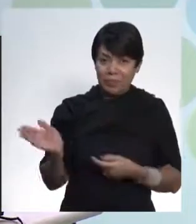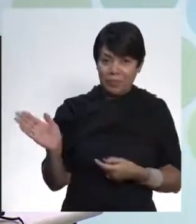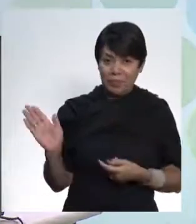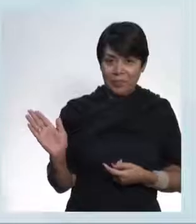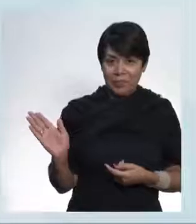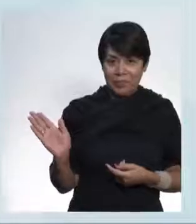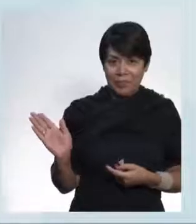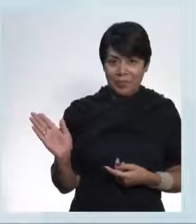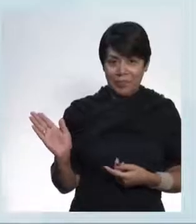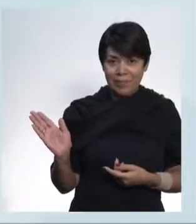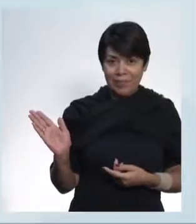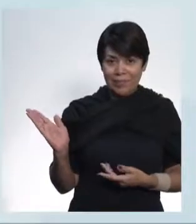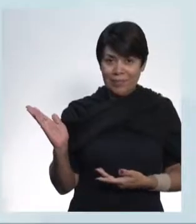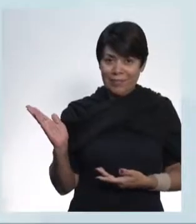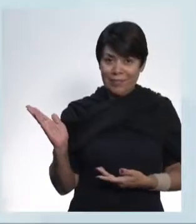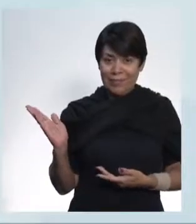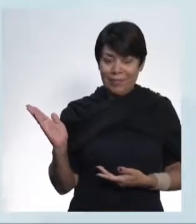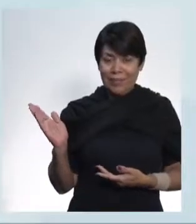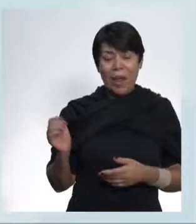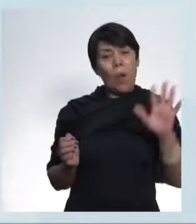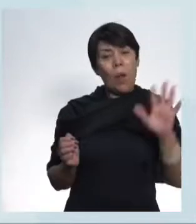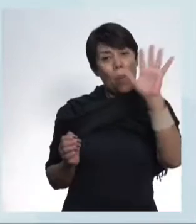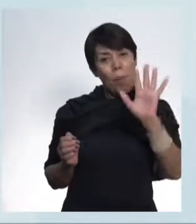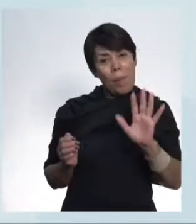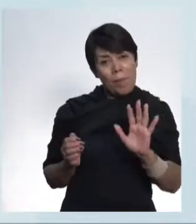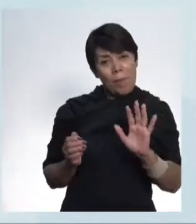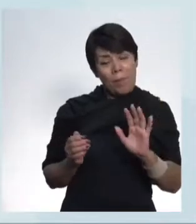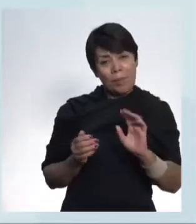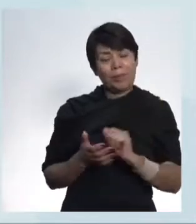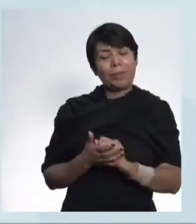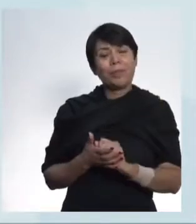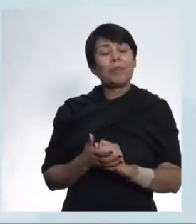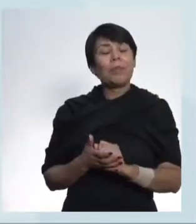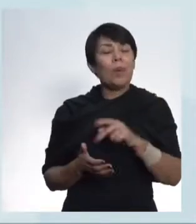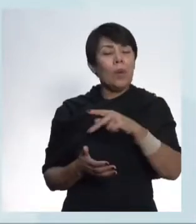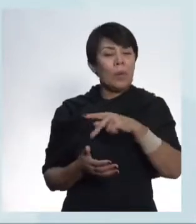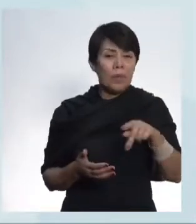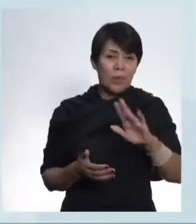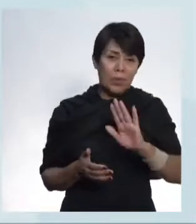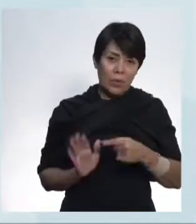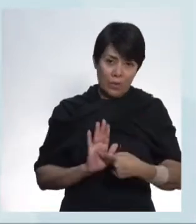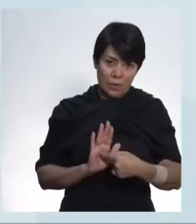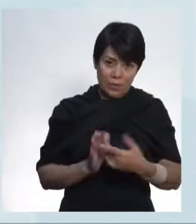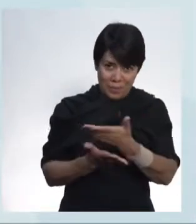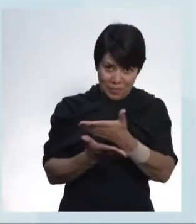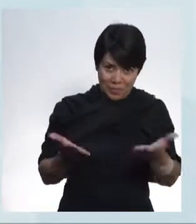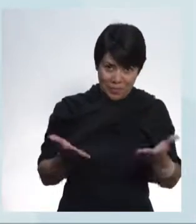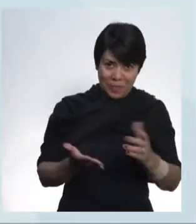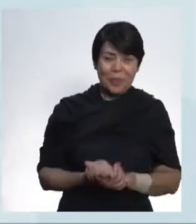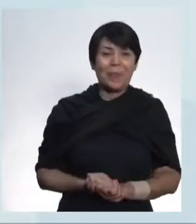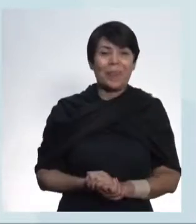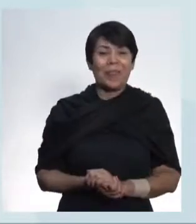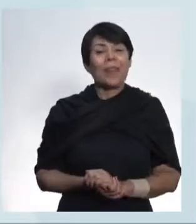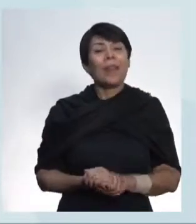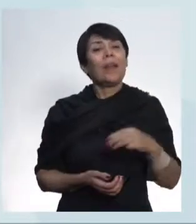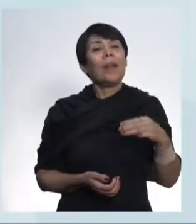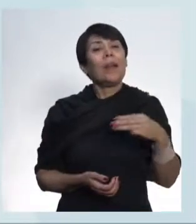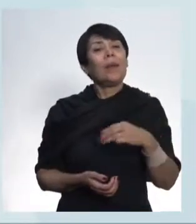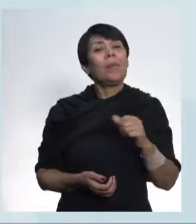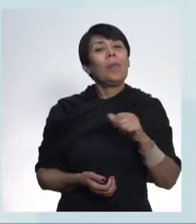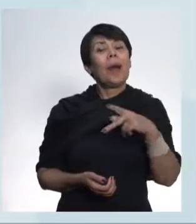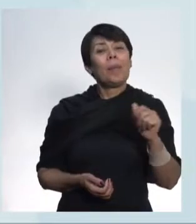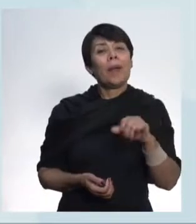Nós retomamos o mapa que o professor Antônio já apresentou para vocês. É um mapa